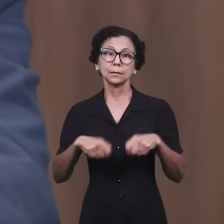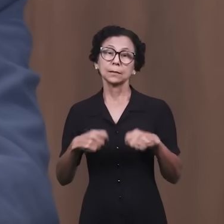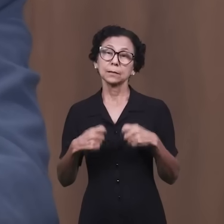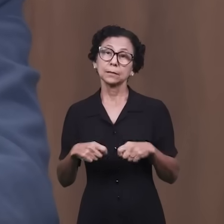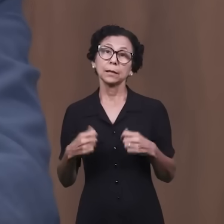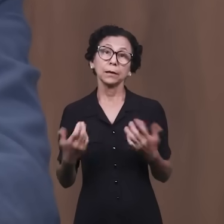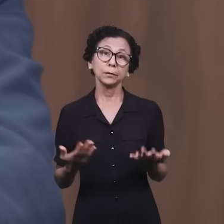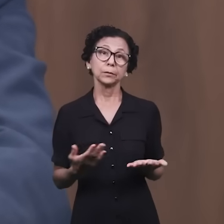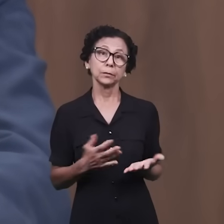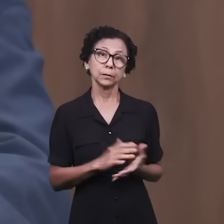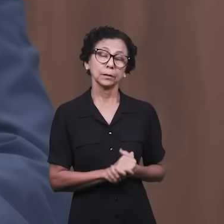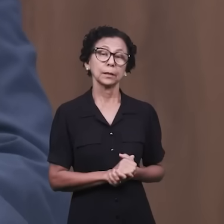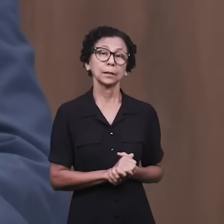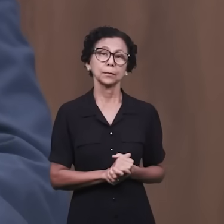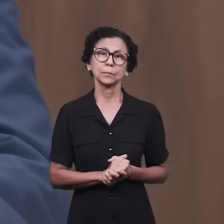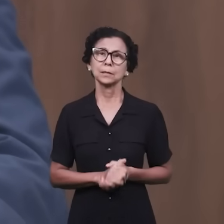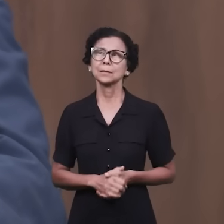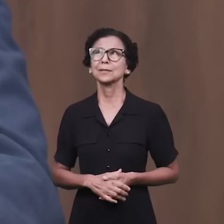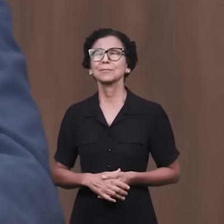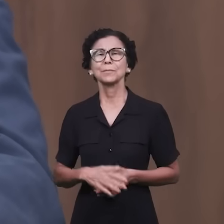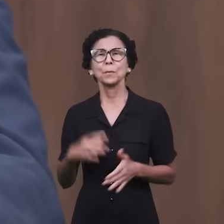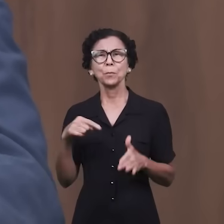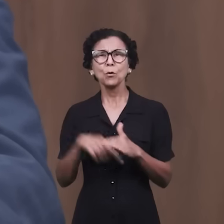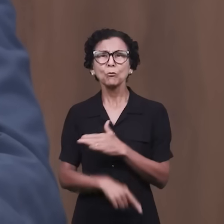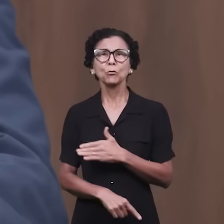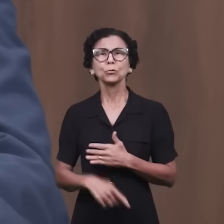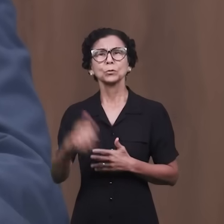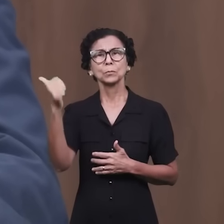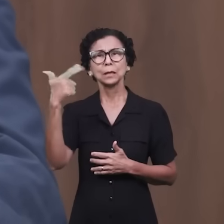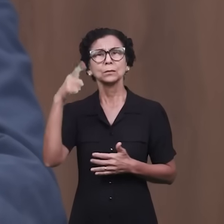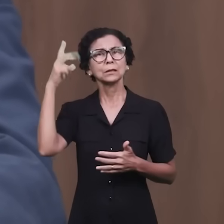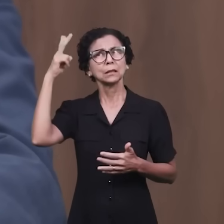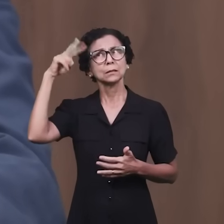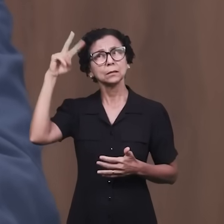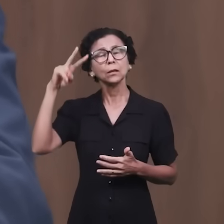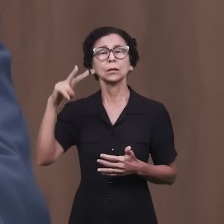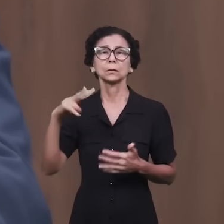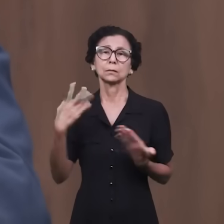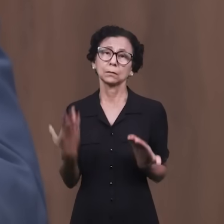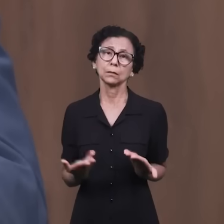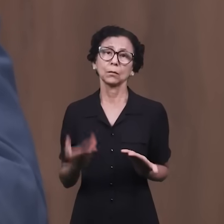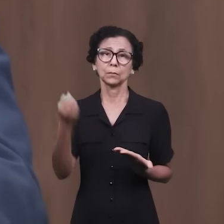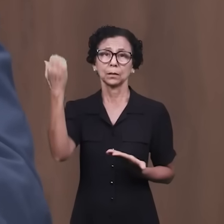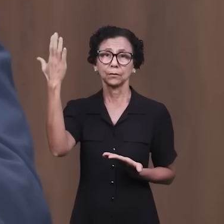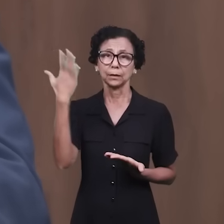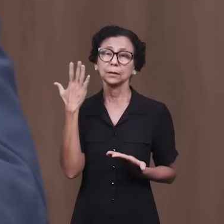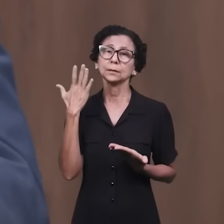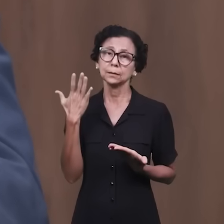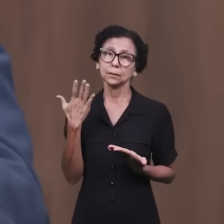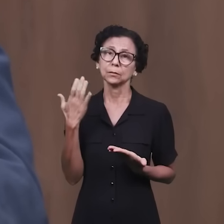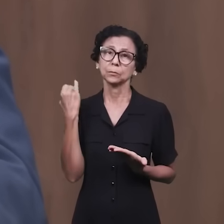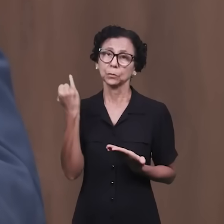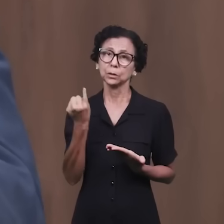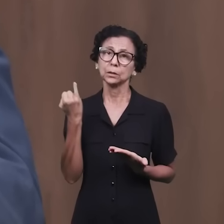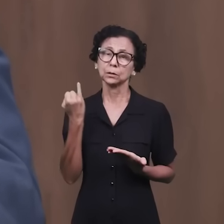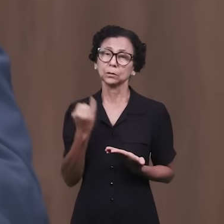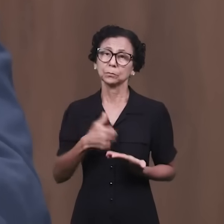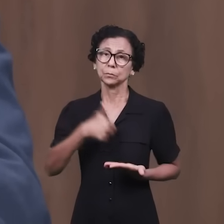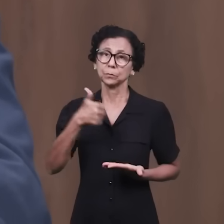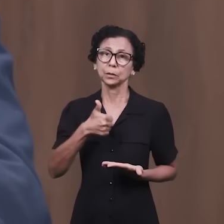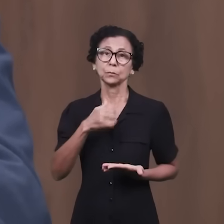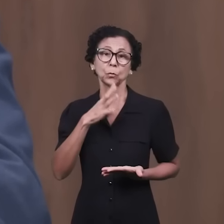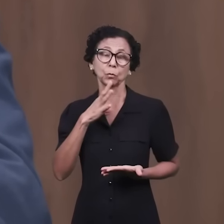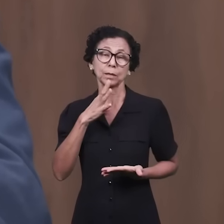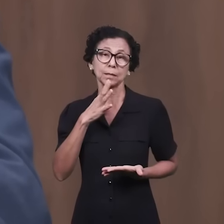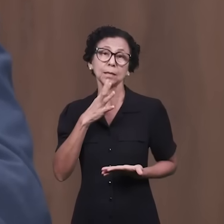Alexandre Brasil falou, de ir além da letra. Então, para ir além da letra, tem que conhecer a letra, então a necessidade de ler a palavra,